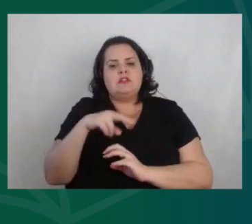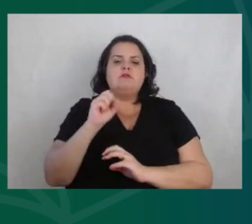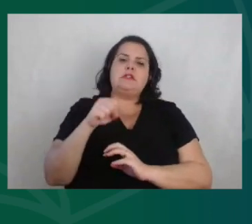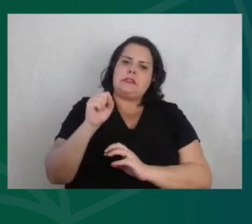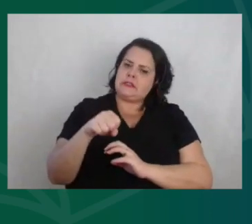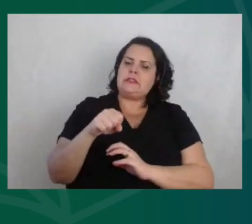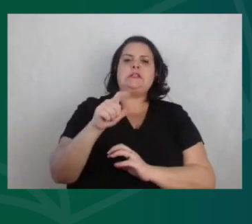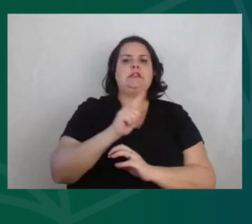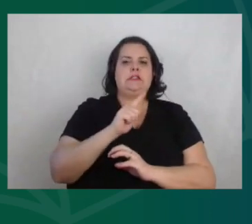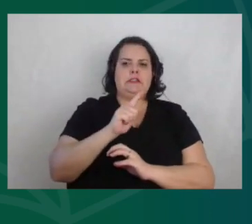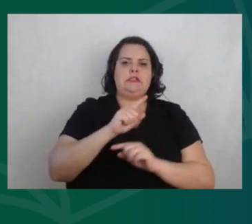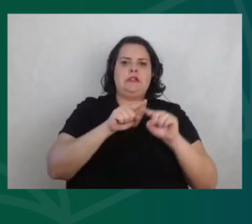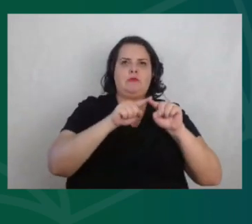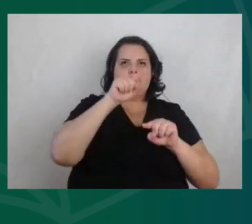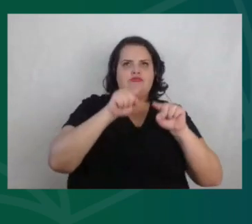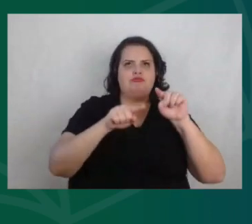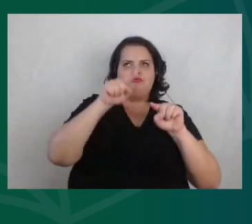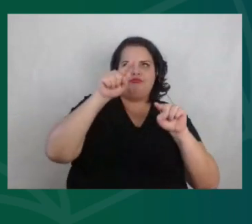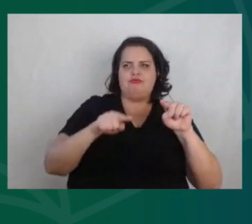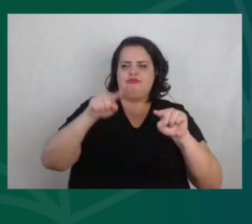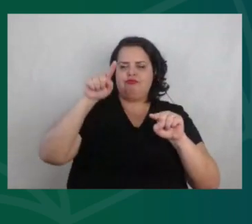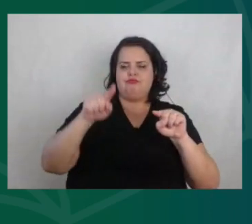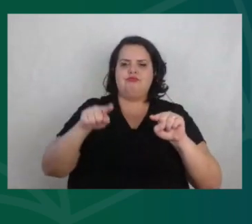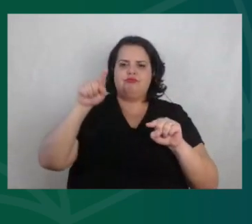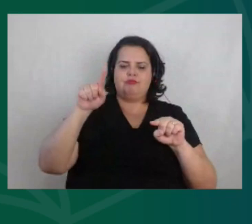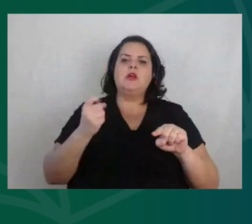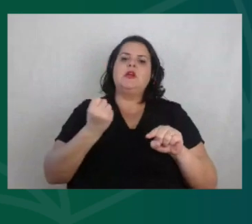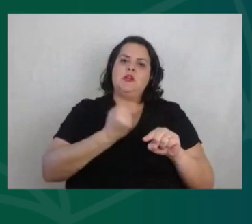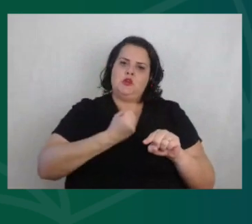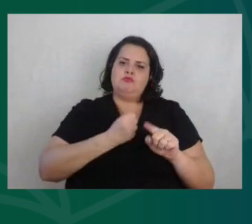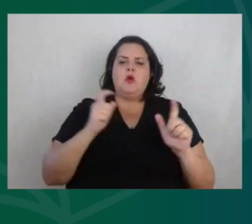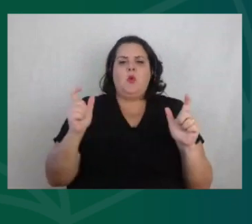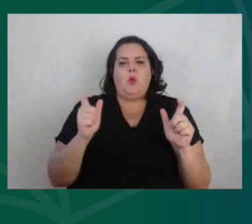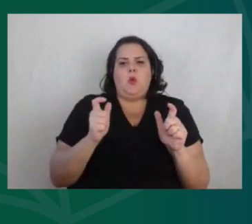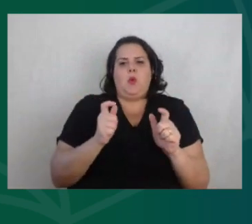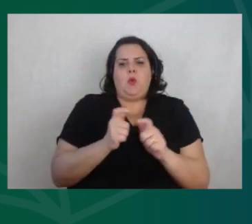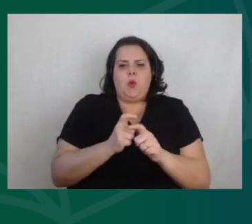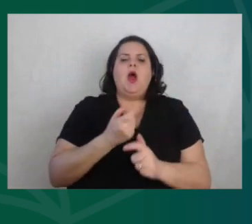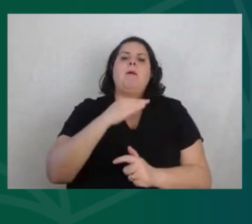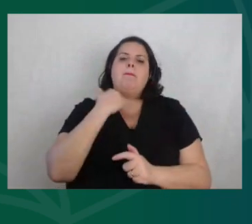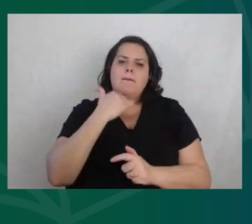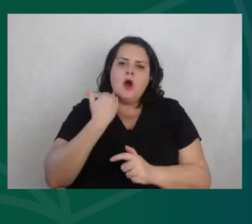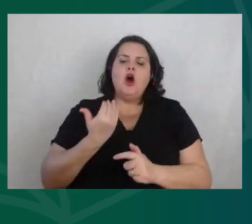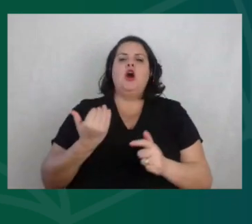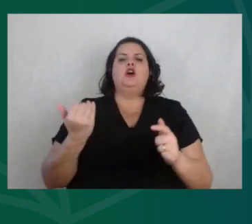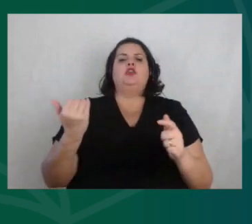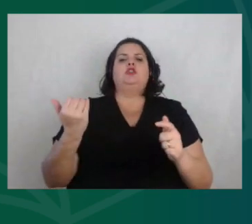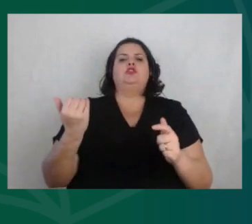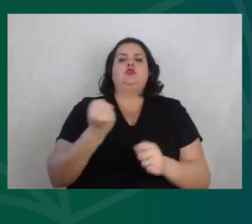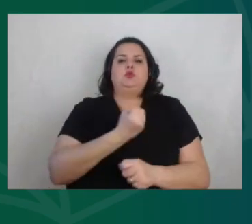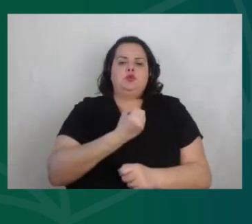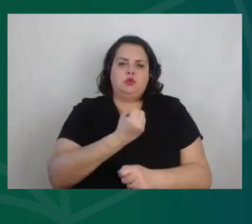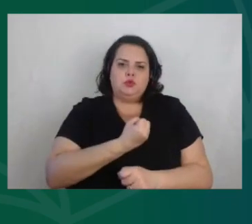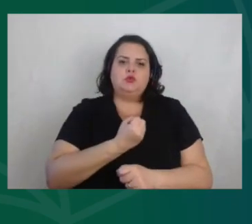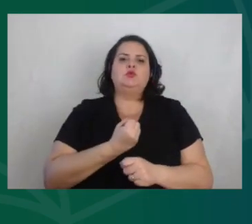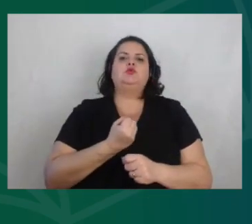tem diminuído, tanto em número de óbitos como número de internações, tem reduzido na capital.